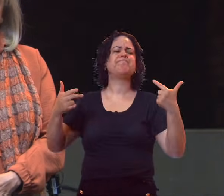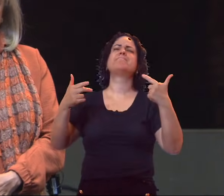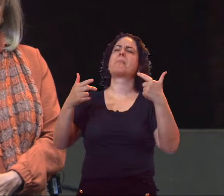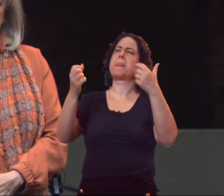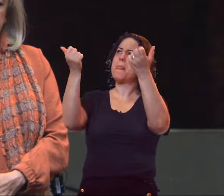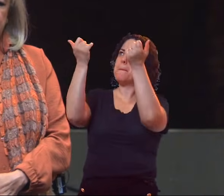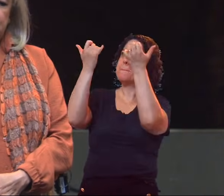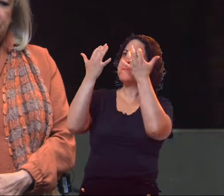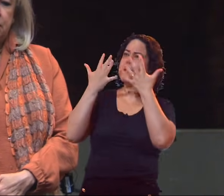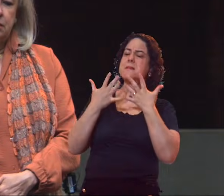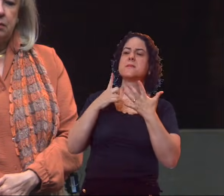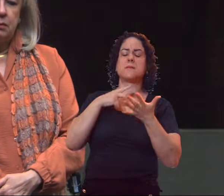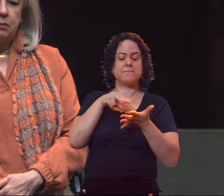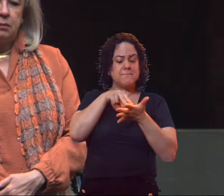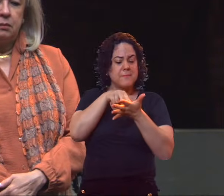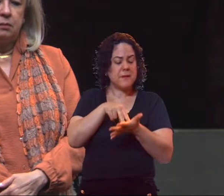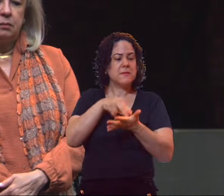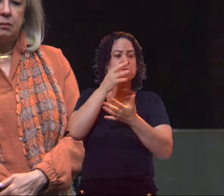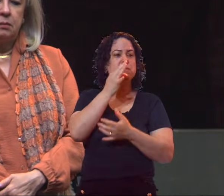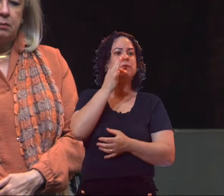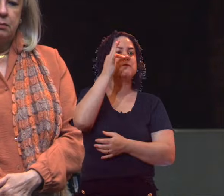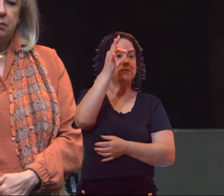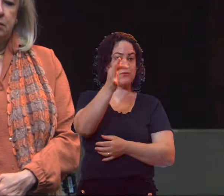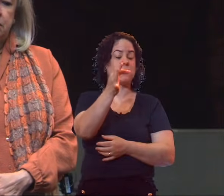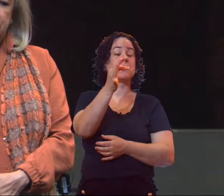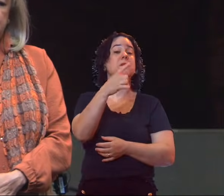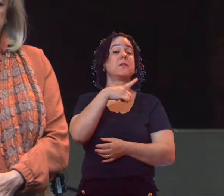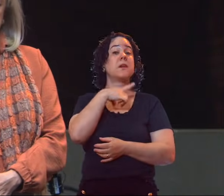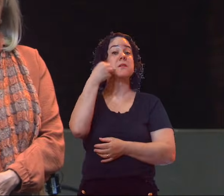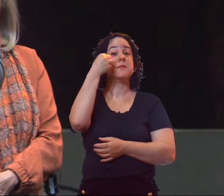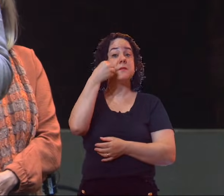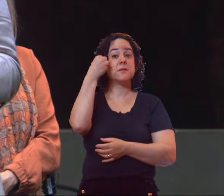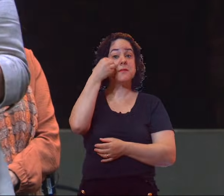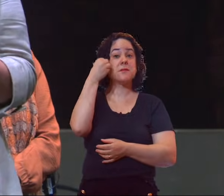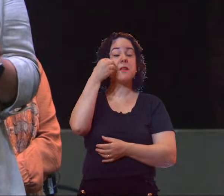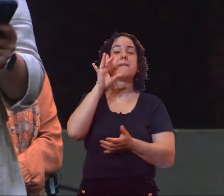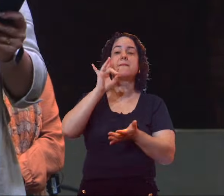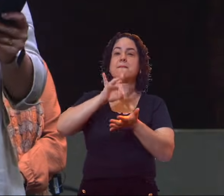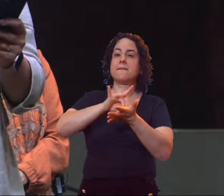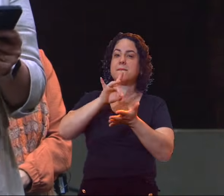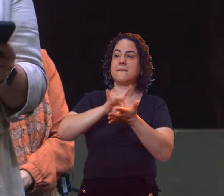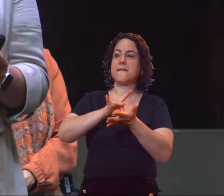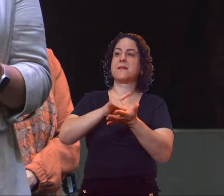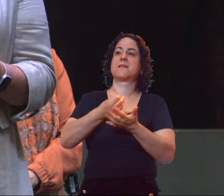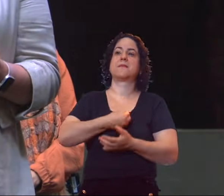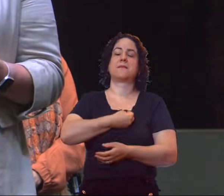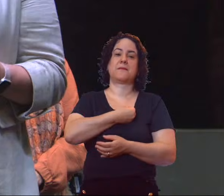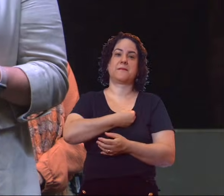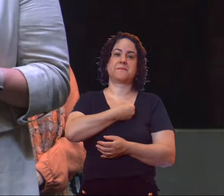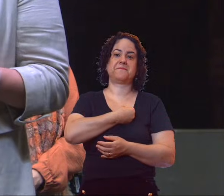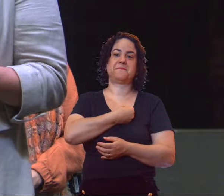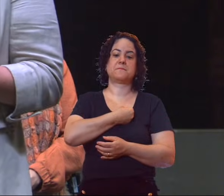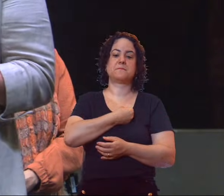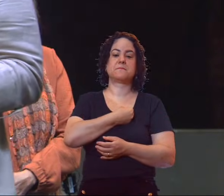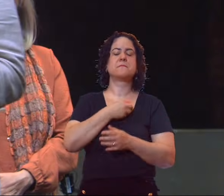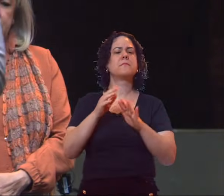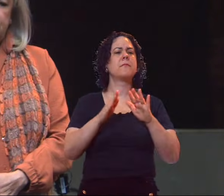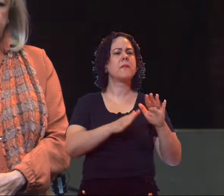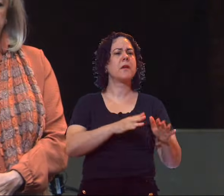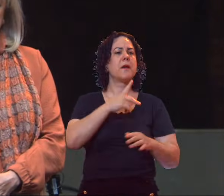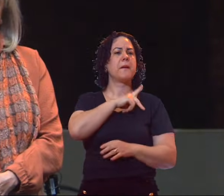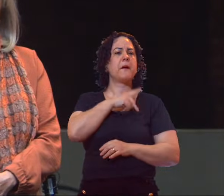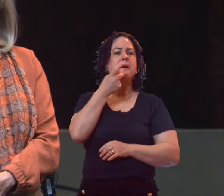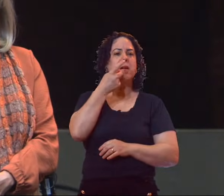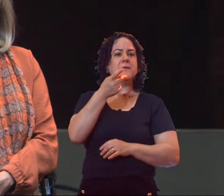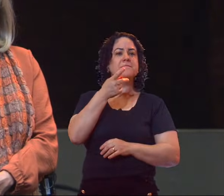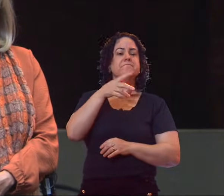como um alicerce firme para o futuro, a fim de experimentarem a verdadeira vida. Paulo está falando para